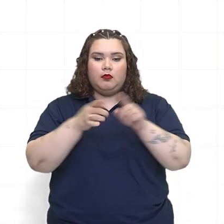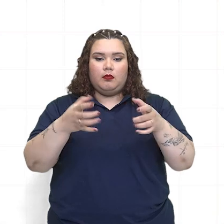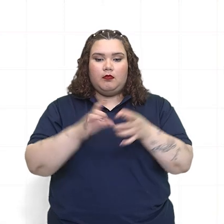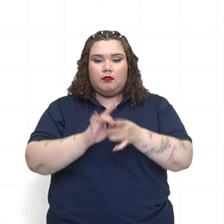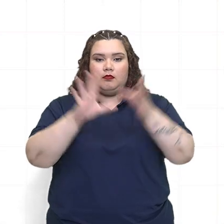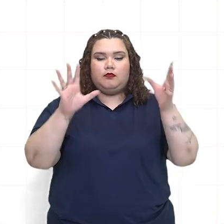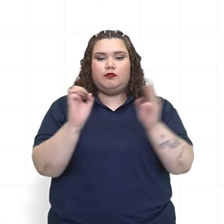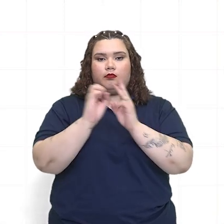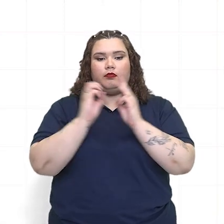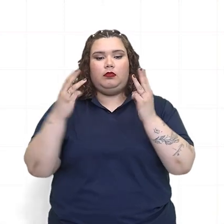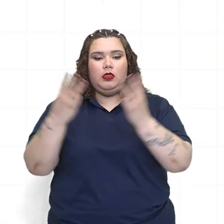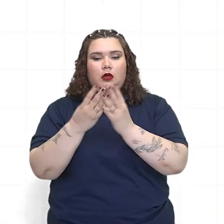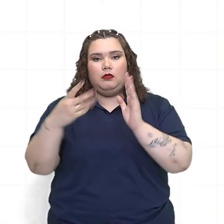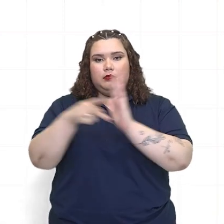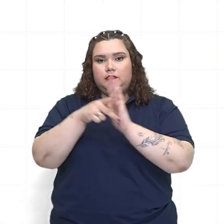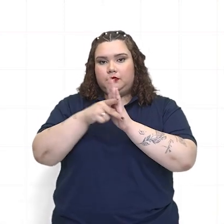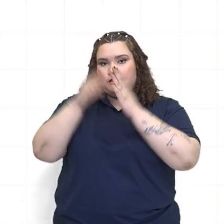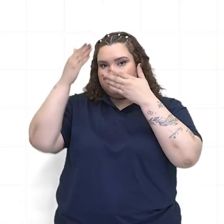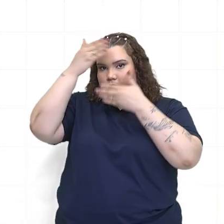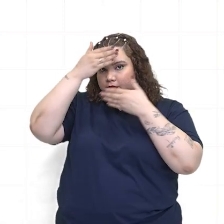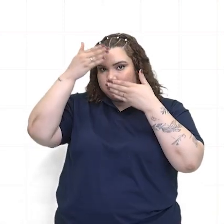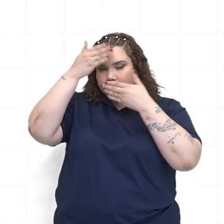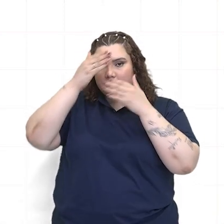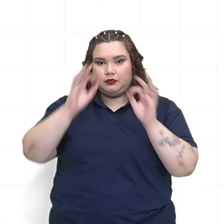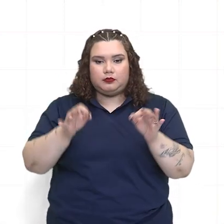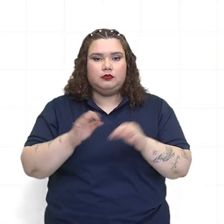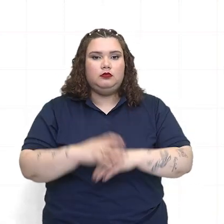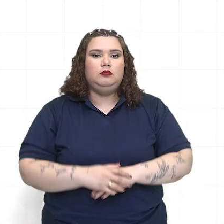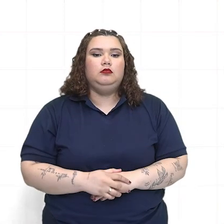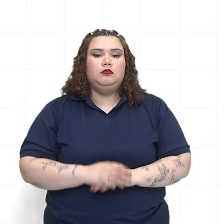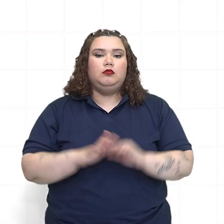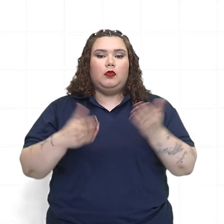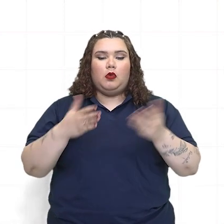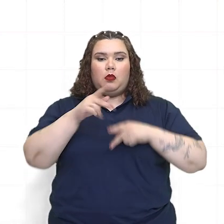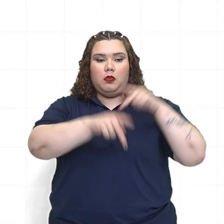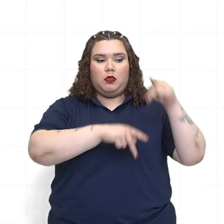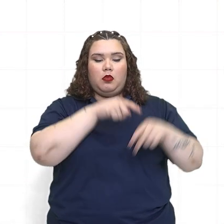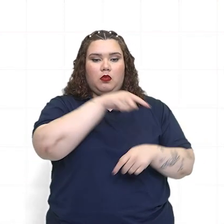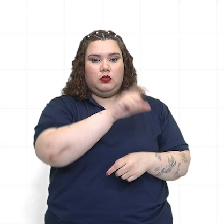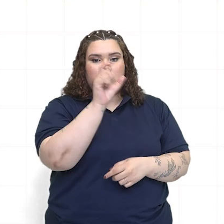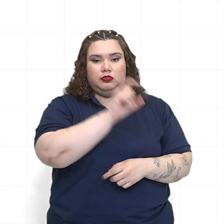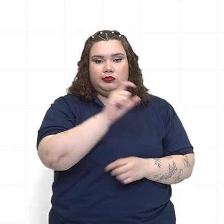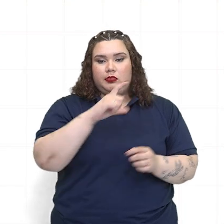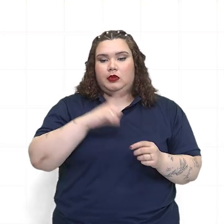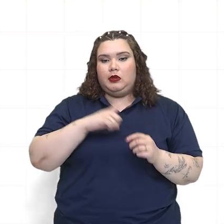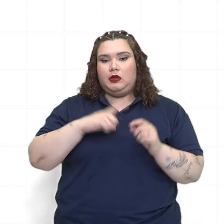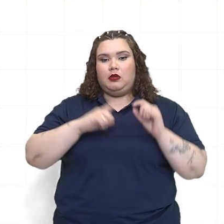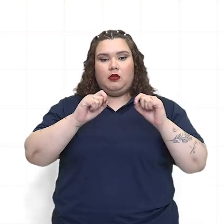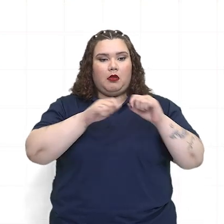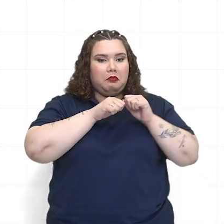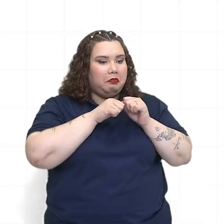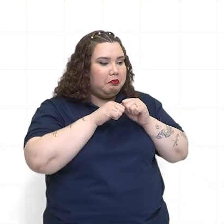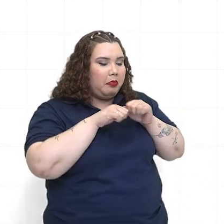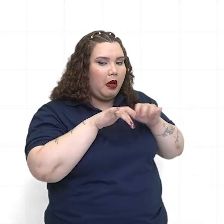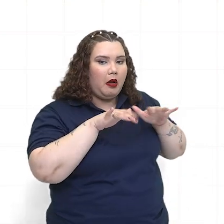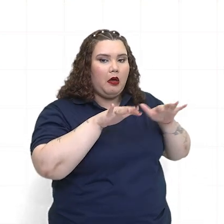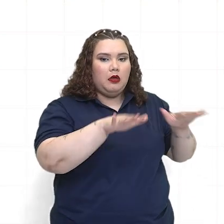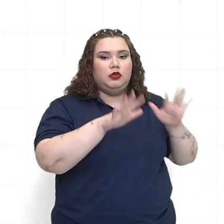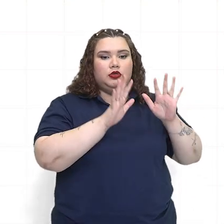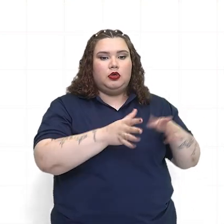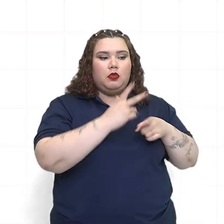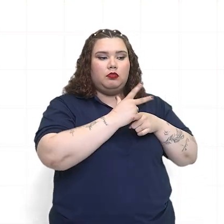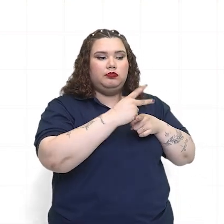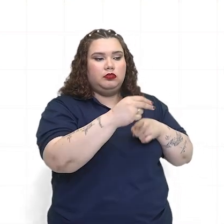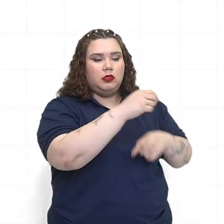libertar Jerusalém do domínio muçulmano. Os islâmicos estavam estendendo seus domínios e